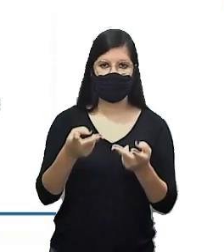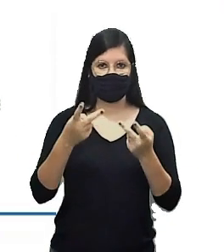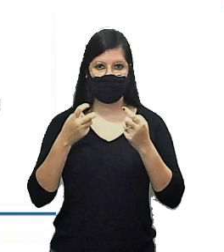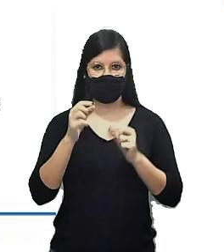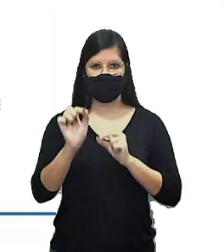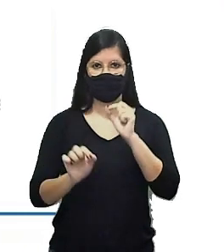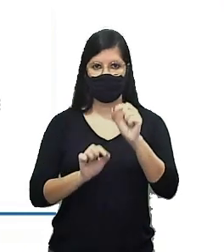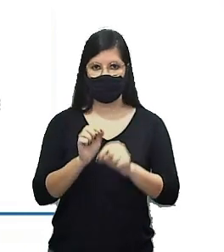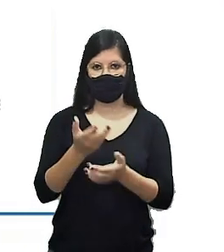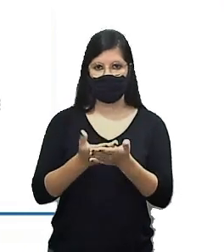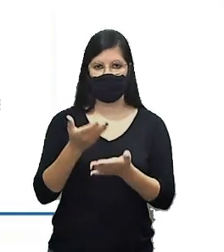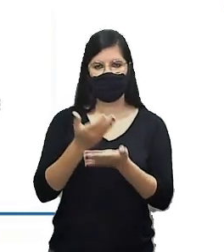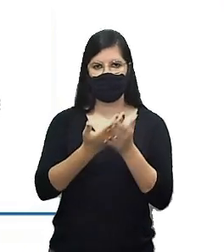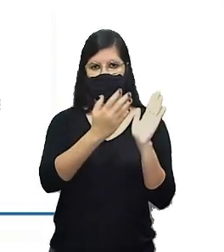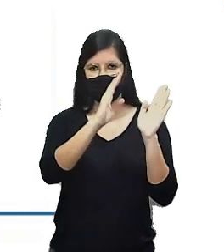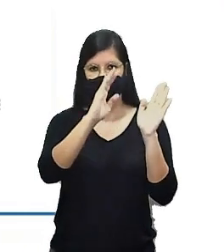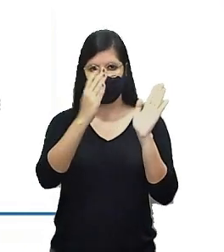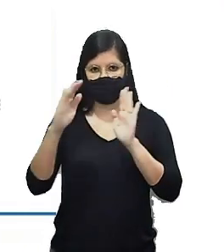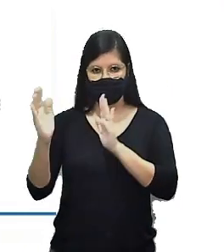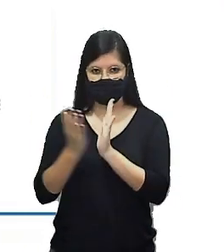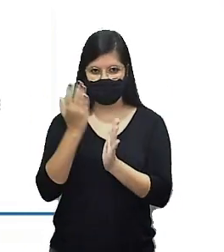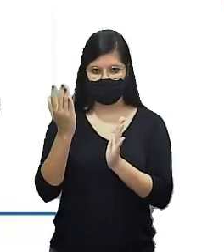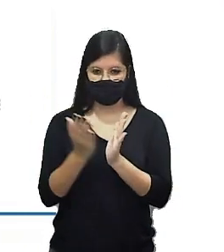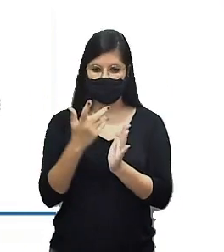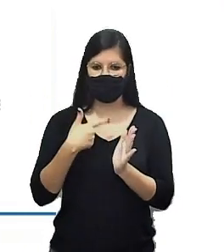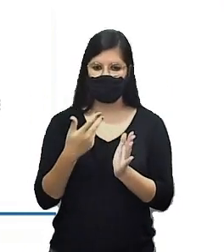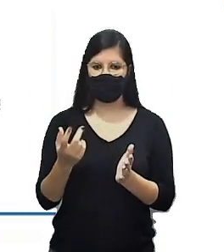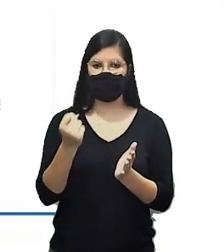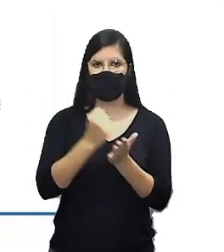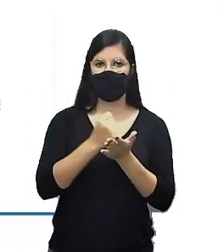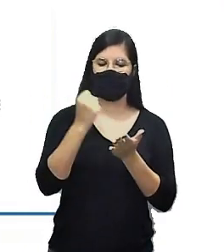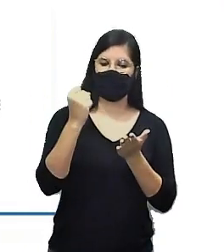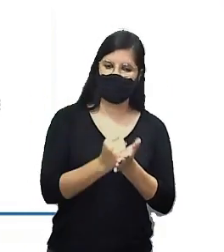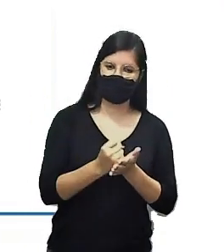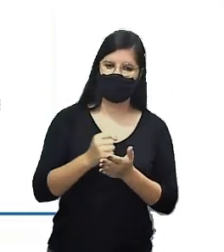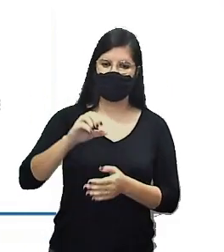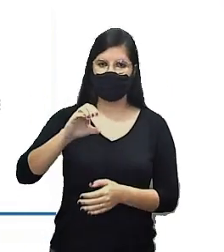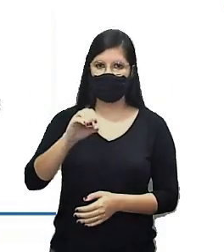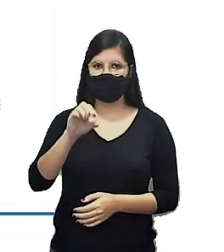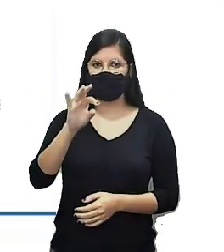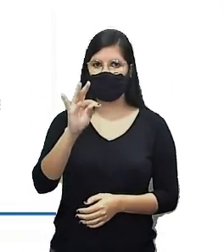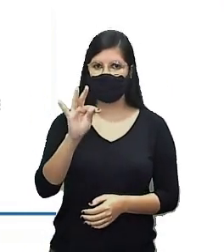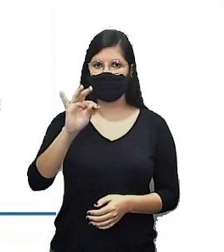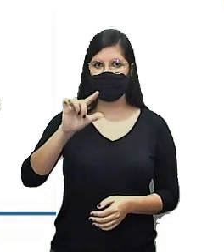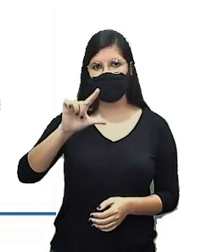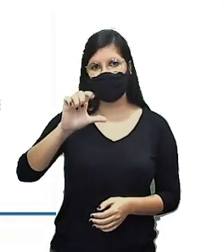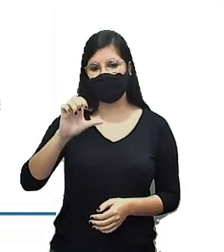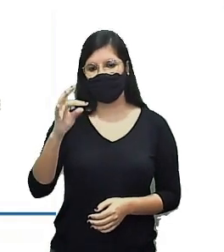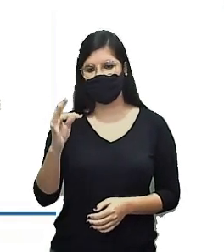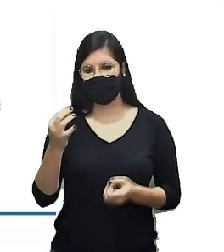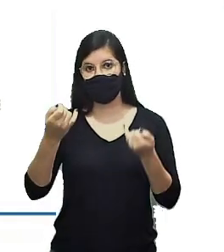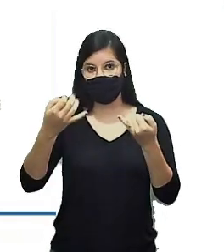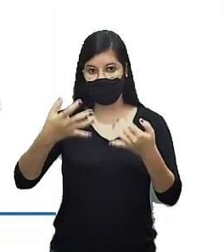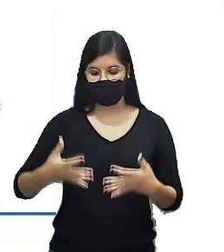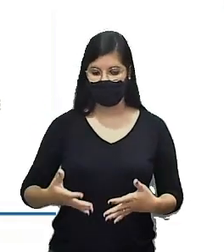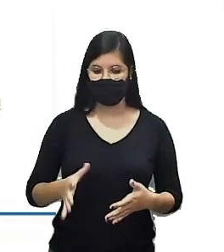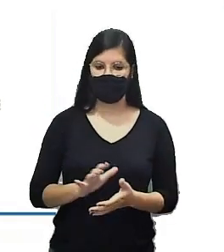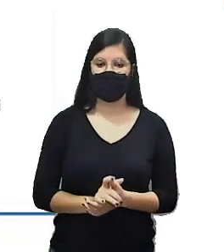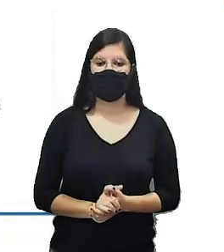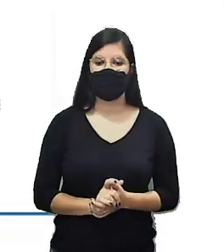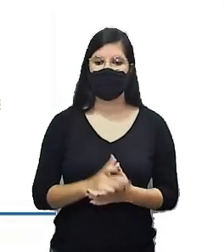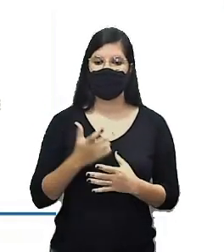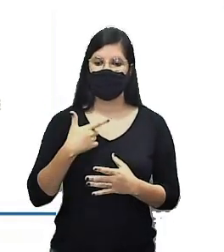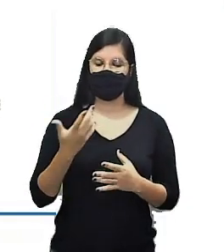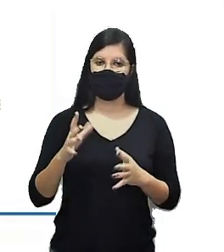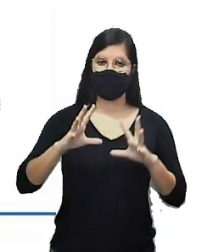de biblioteconomia? A gente ataca um dos pais da documentação, que foi o Paul Outlet. O Paul Outlet, ele dizia que quando